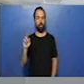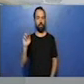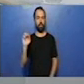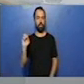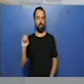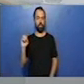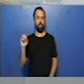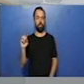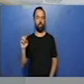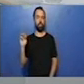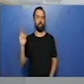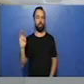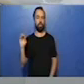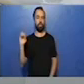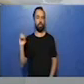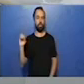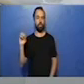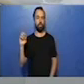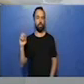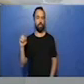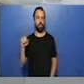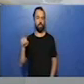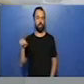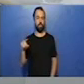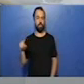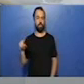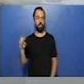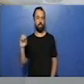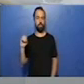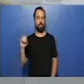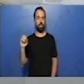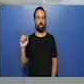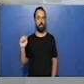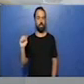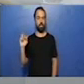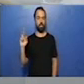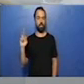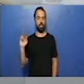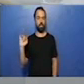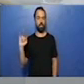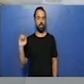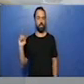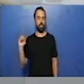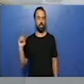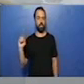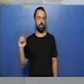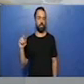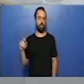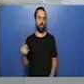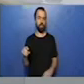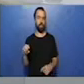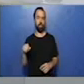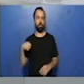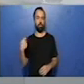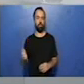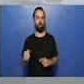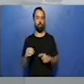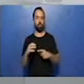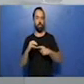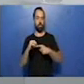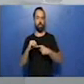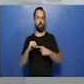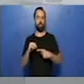um salto evolutivo no que se refere à organização da célula, com relação às bactérias. Bom, os primeiros seres que surgiram na